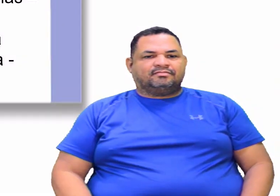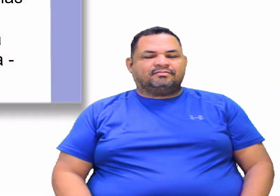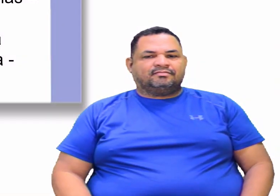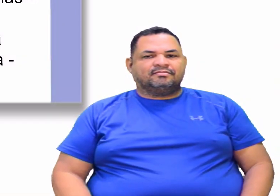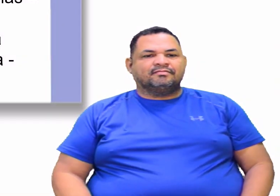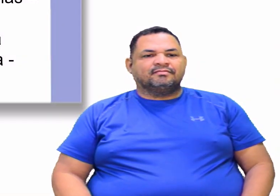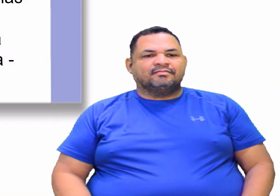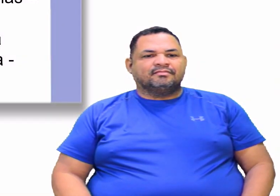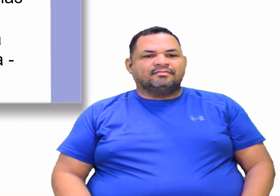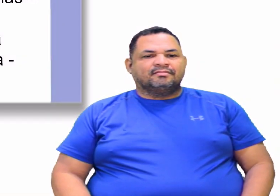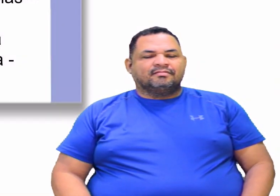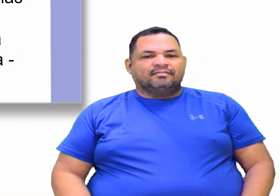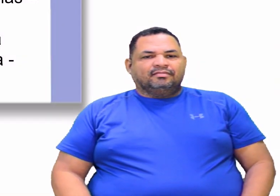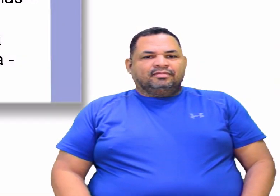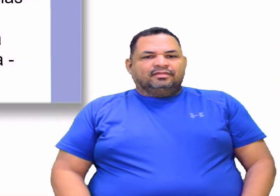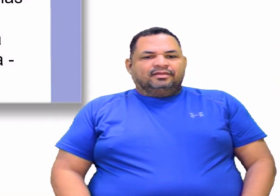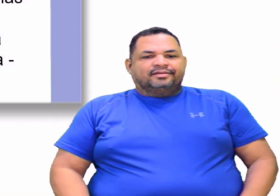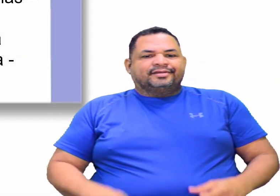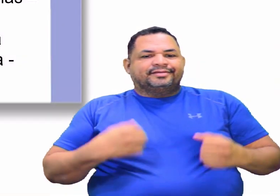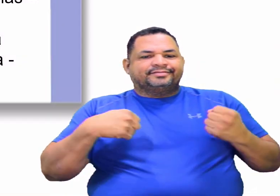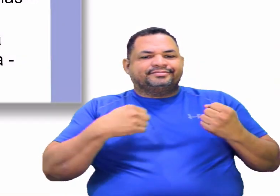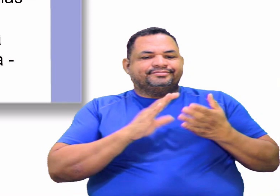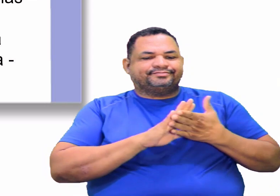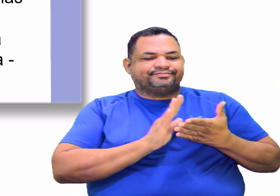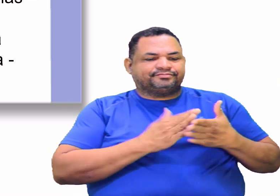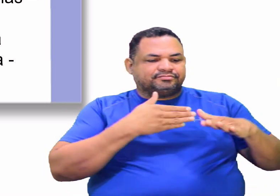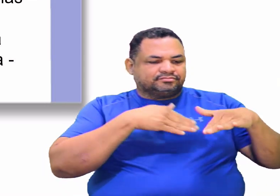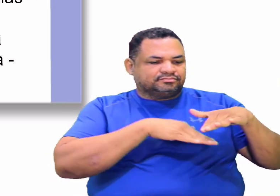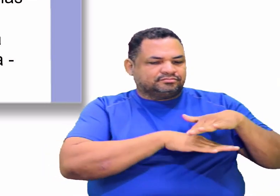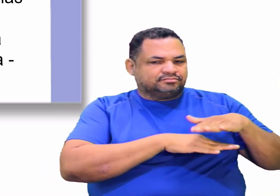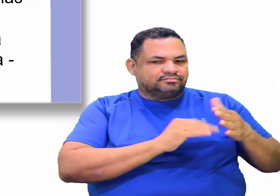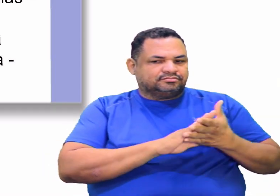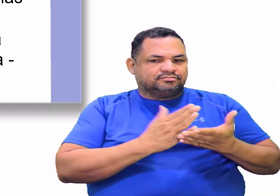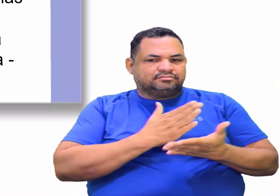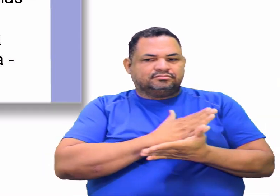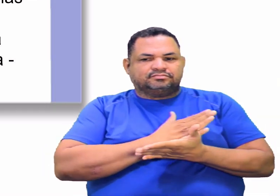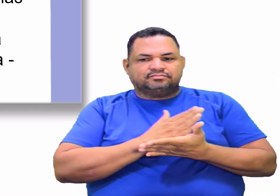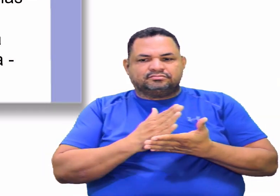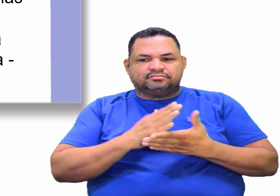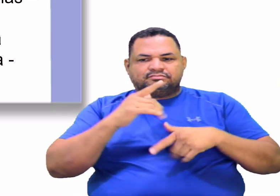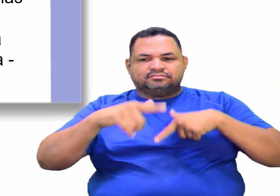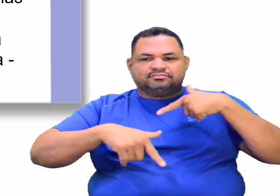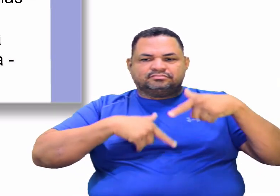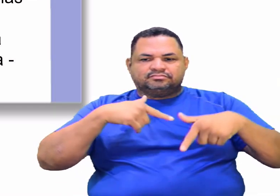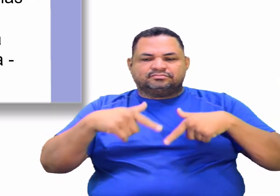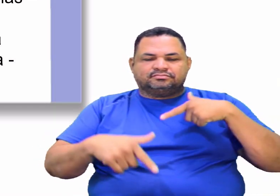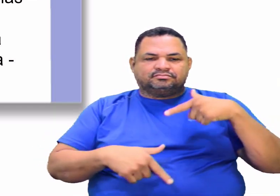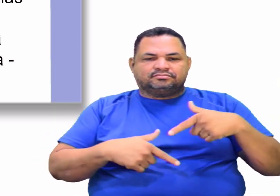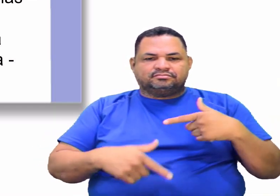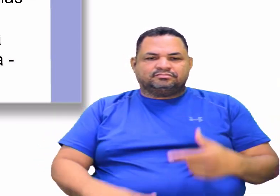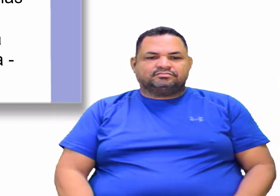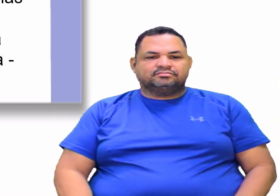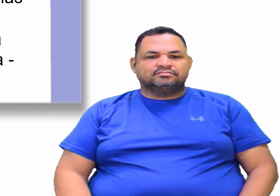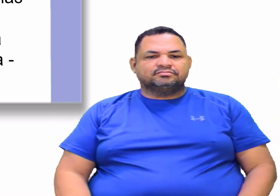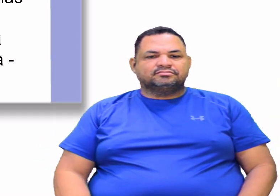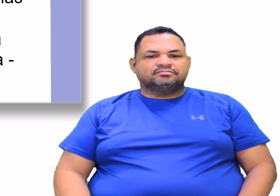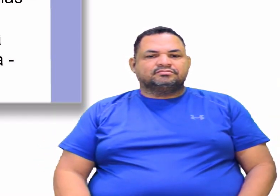violão logo aqui no canto aqui, para a gente poder colocar a mão na massa, literalmente, né, gente?